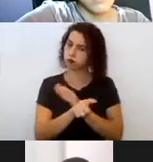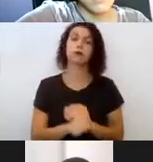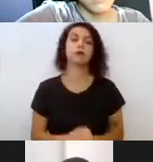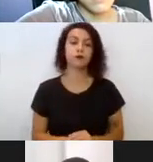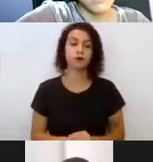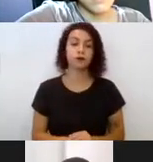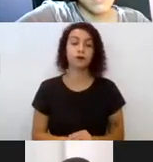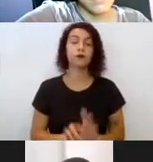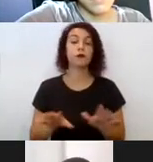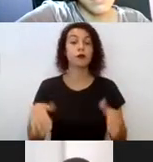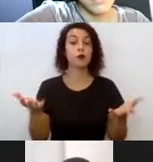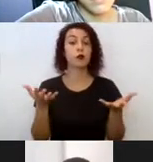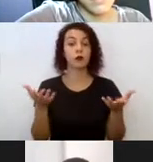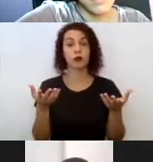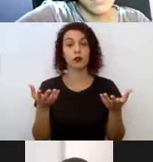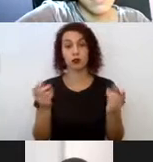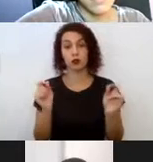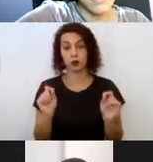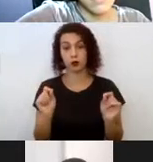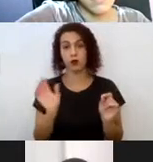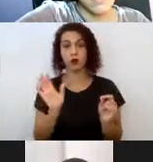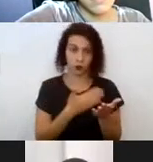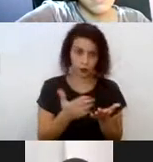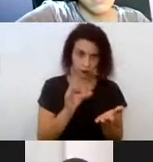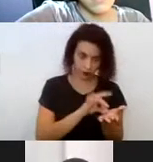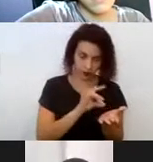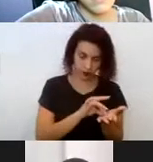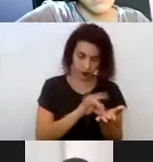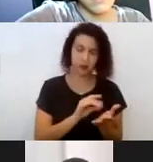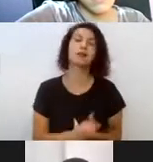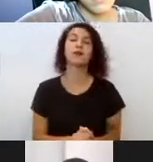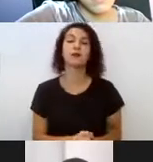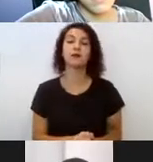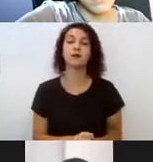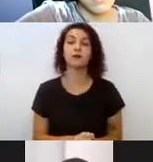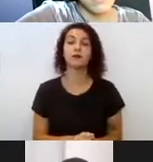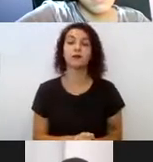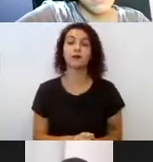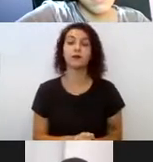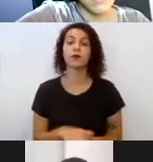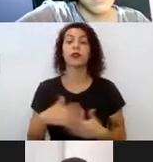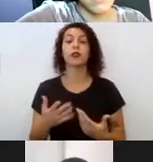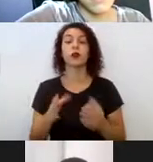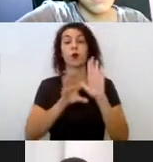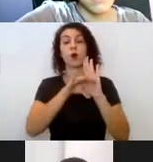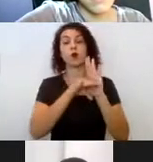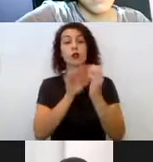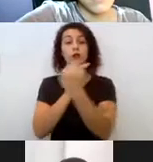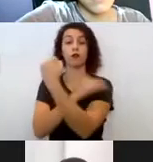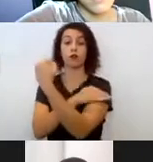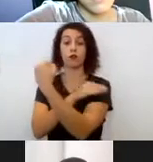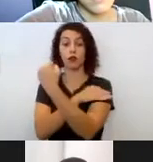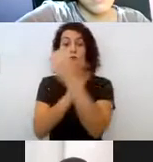começar falando seguinte gente assim eu falo que eu quero começar meu já comecei o primeiro conceito de feminismo é uma coisa